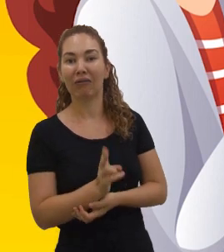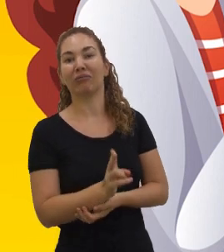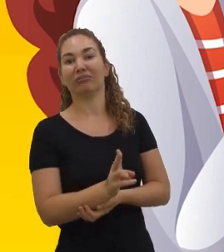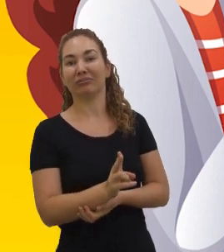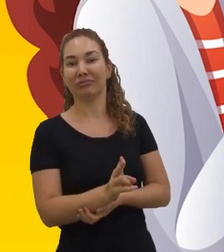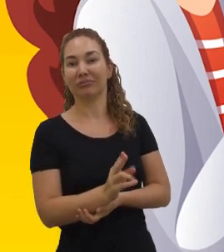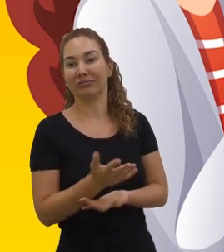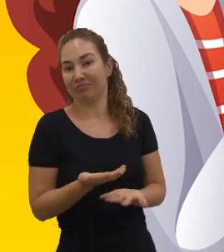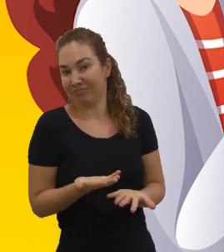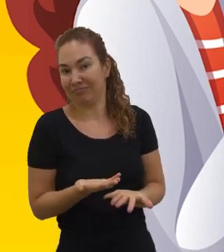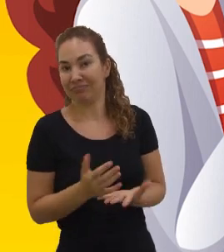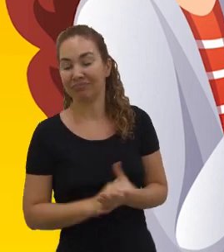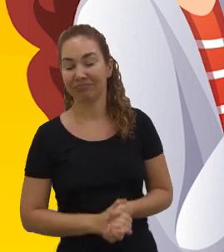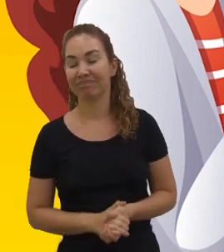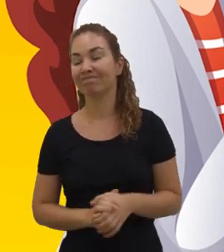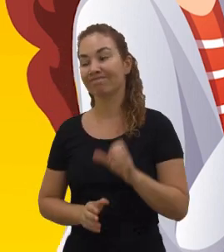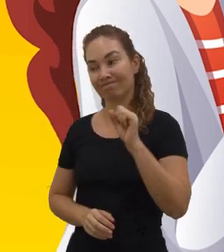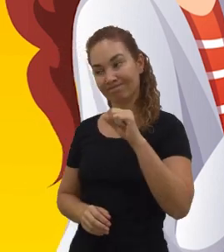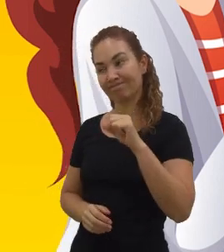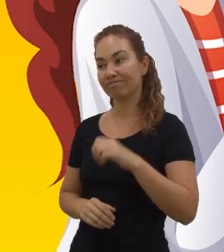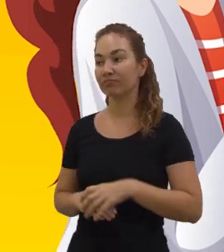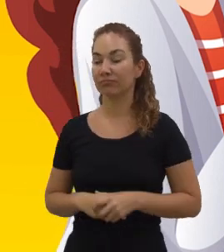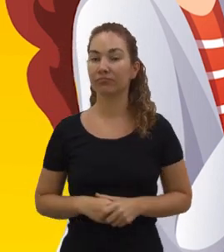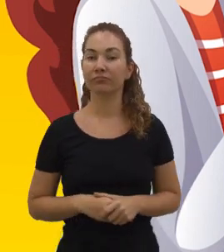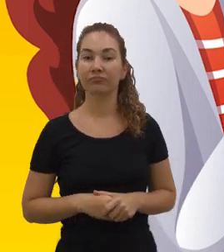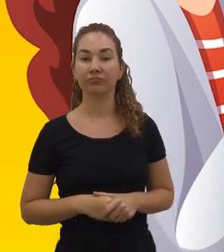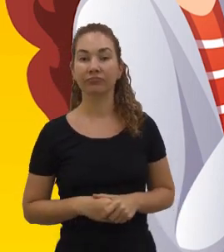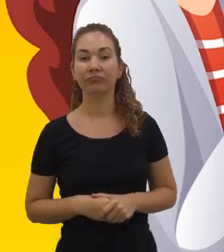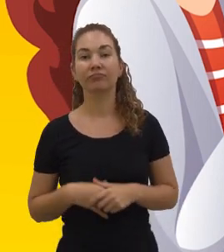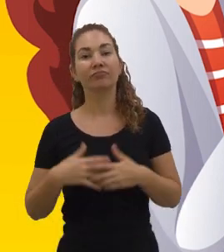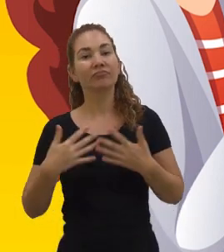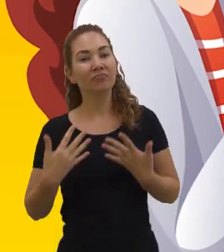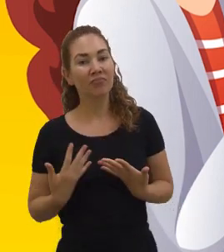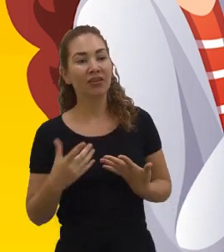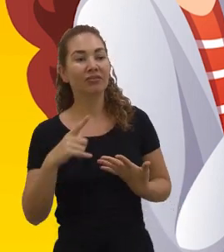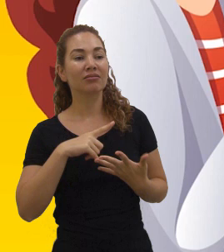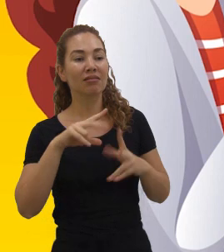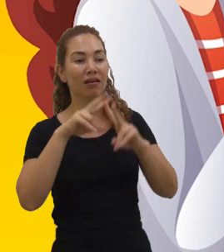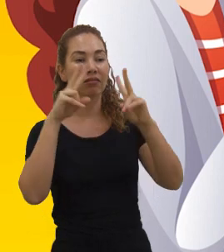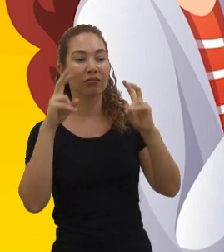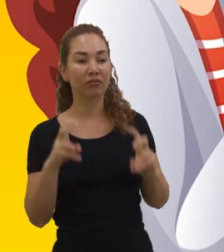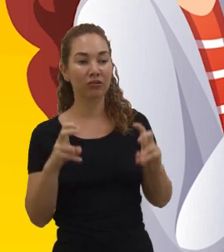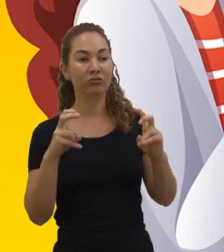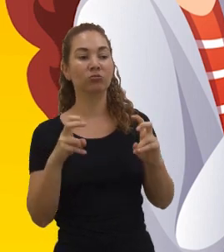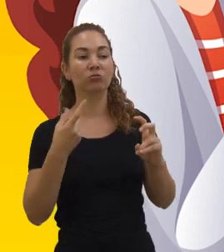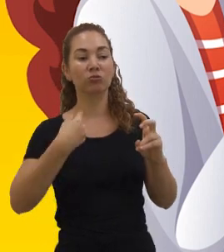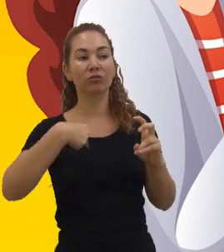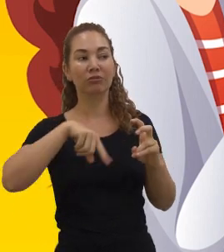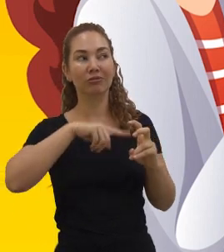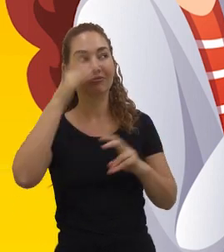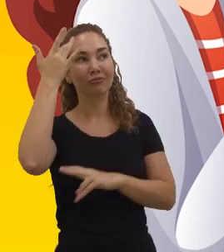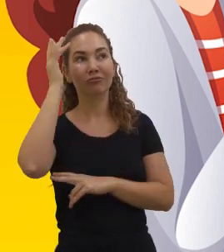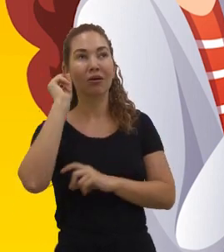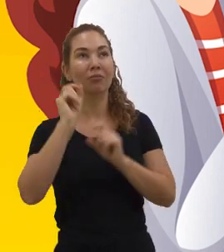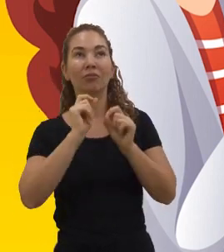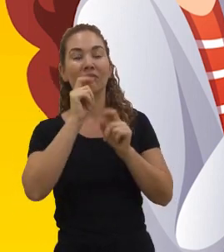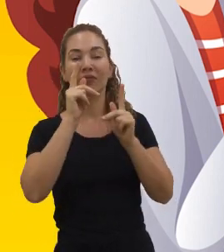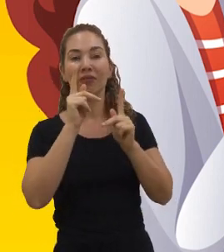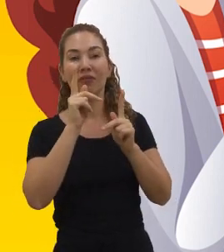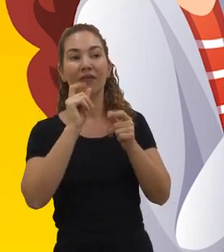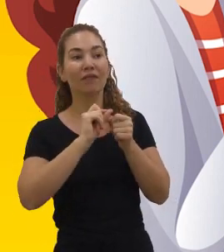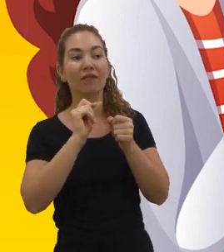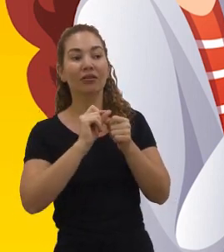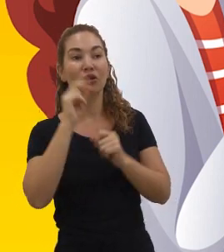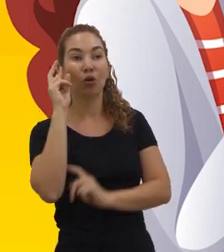né? Uhum. Às vezes tem até essa questão que a gente não sabe o que fazer quando